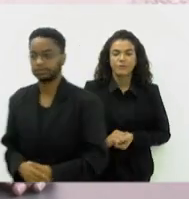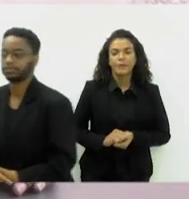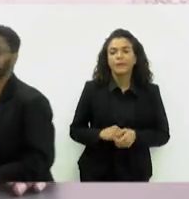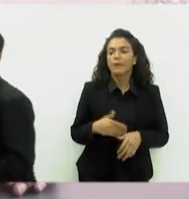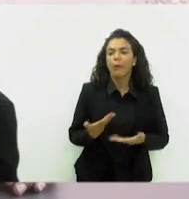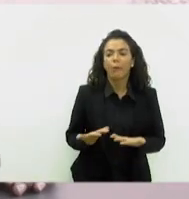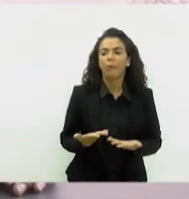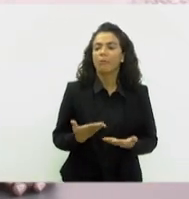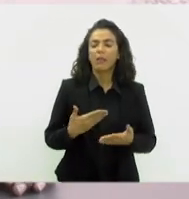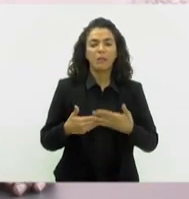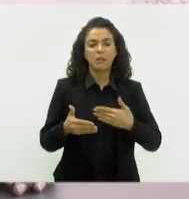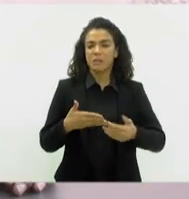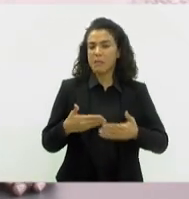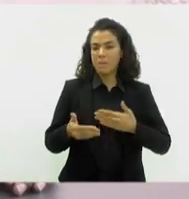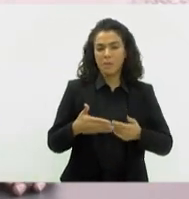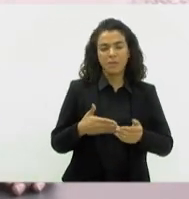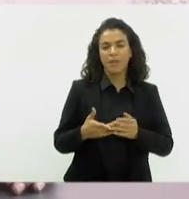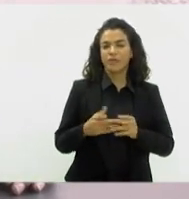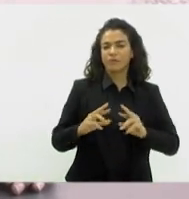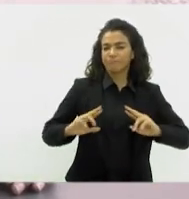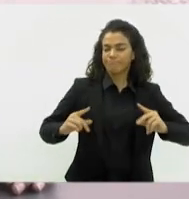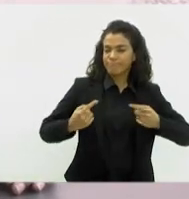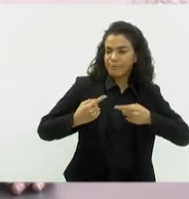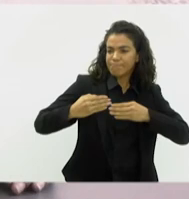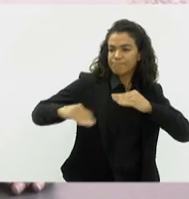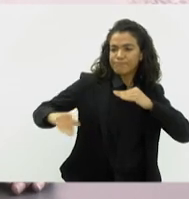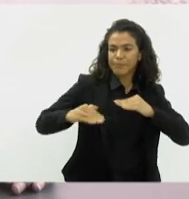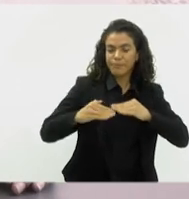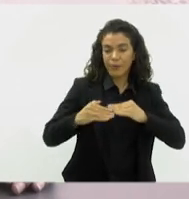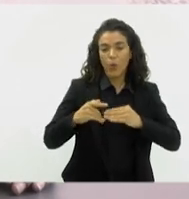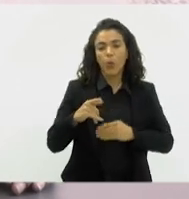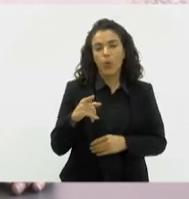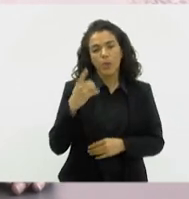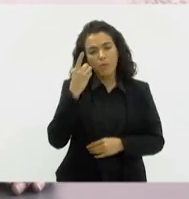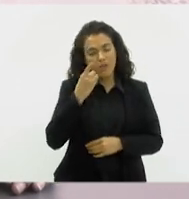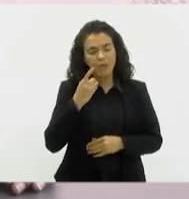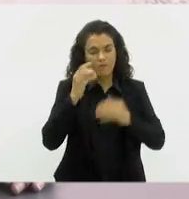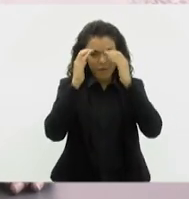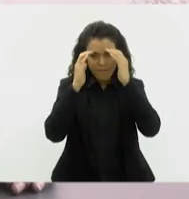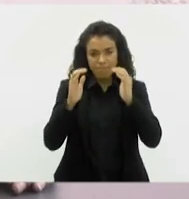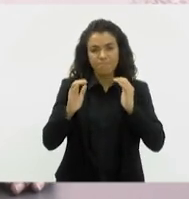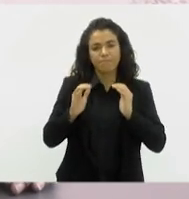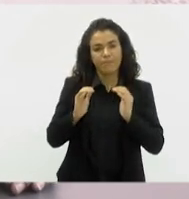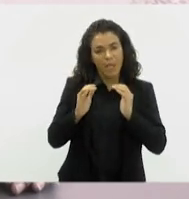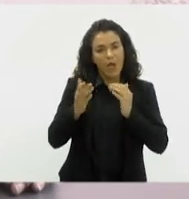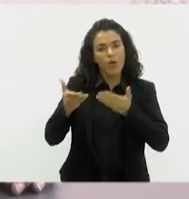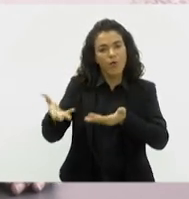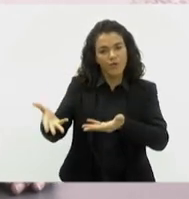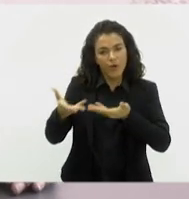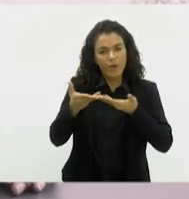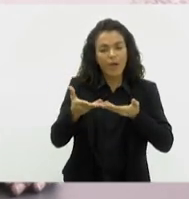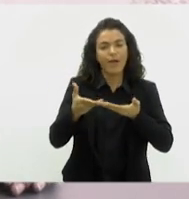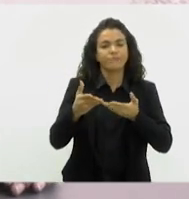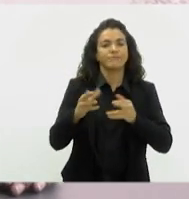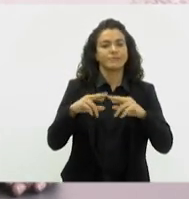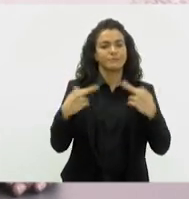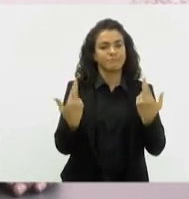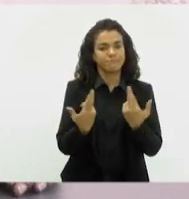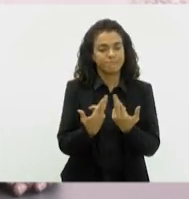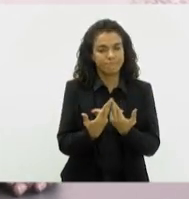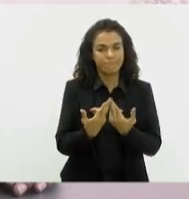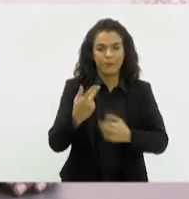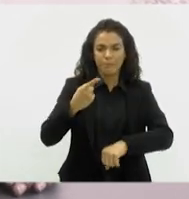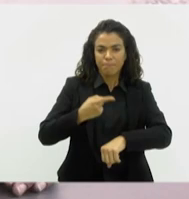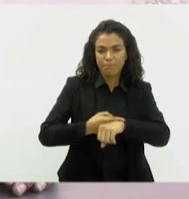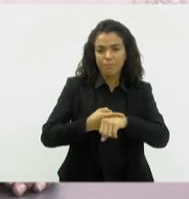independente de algumas divergências colocadas, o deputado foi muito respeitoso ao chamar essa audiência tão breve quanto possível,